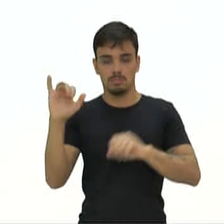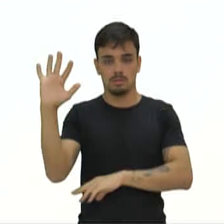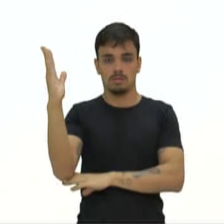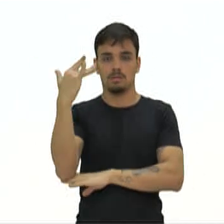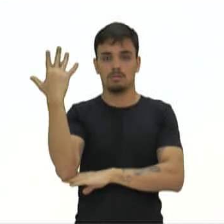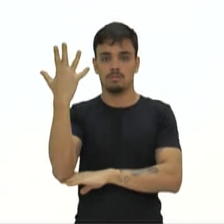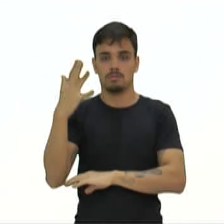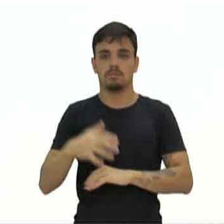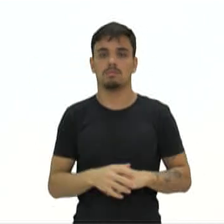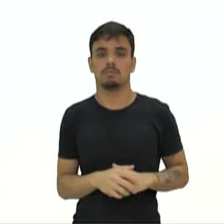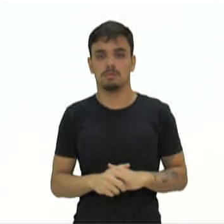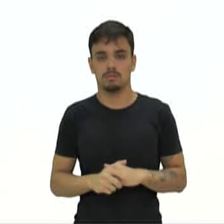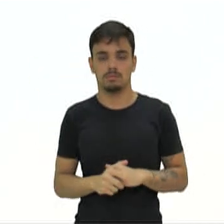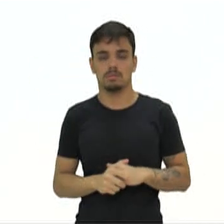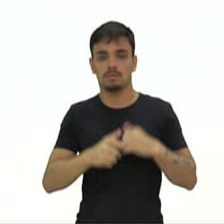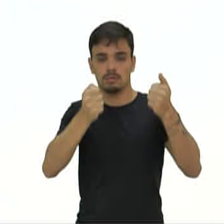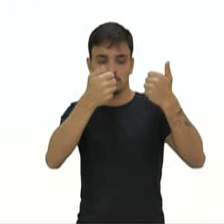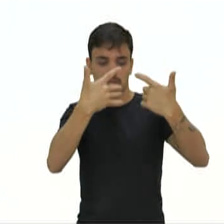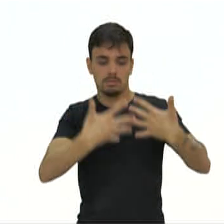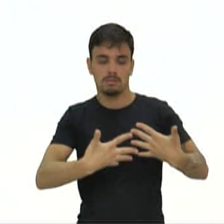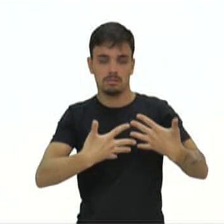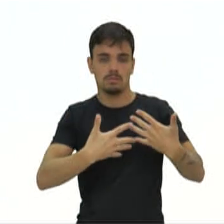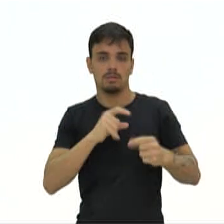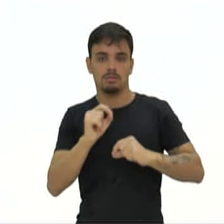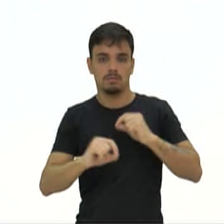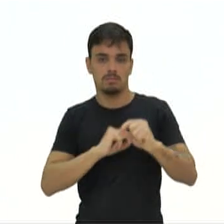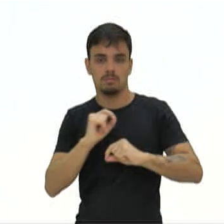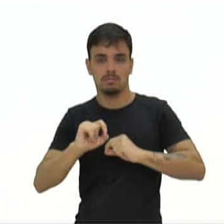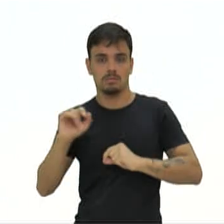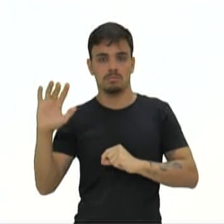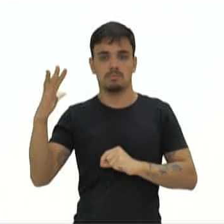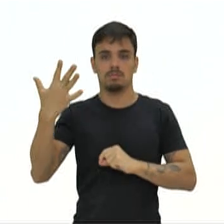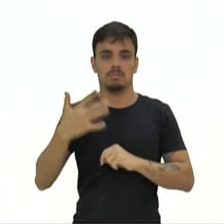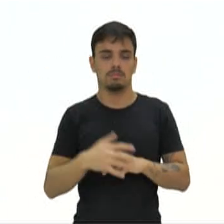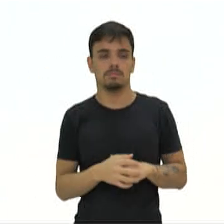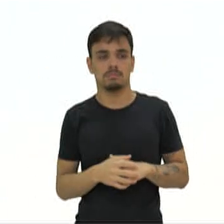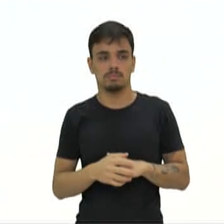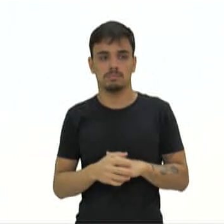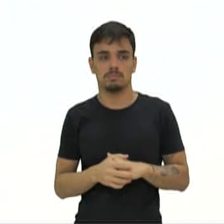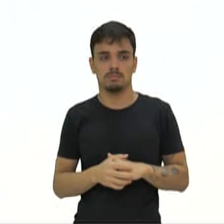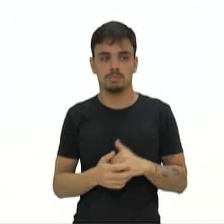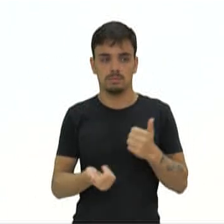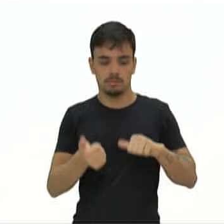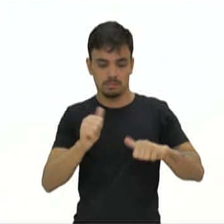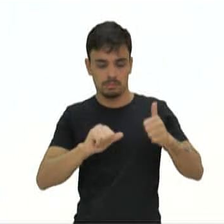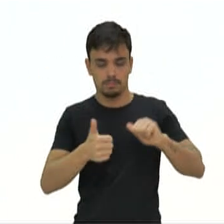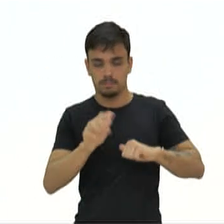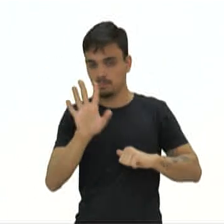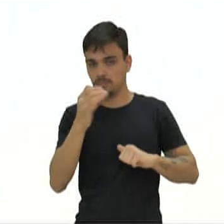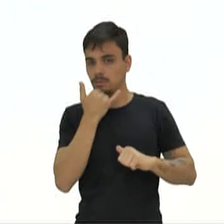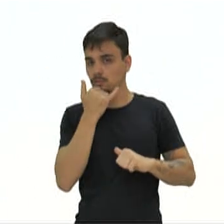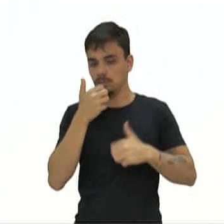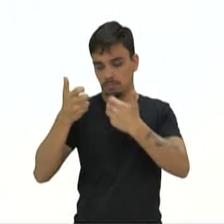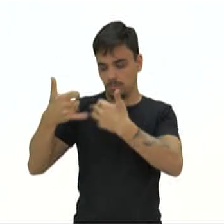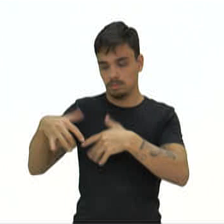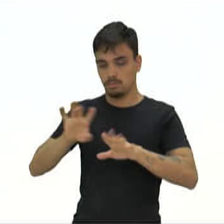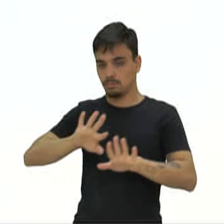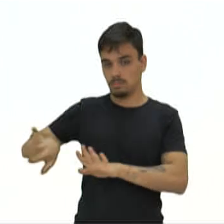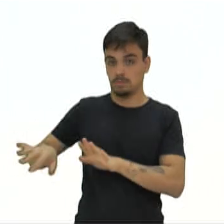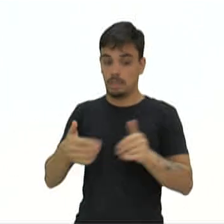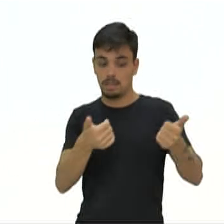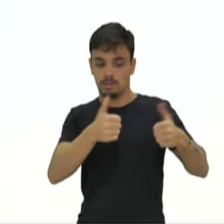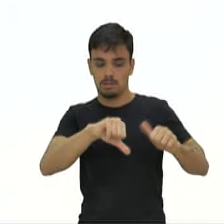natureza. Explique o que está acontecendo. Examine, desculpa, aqui explique. Examine, está escrito examine, eu li